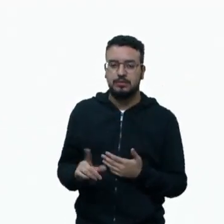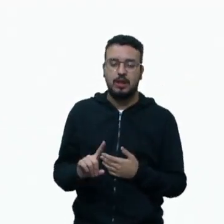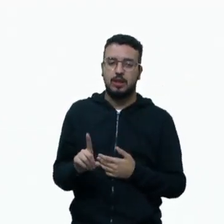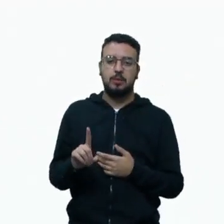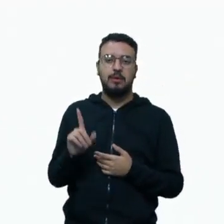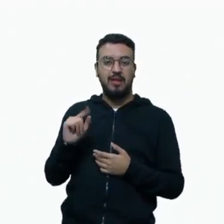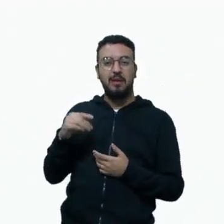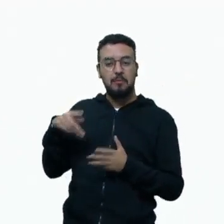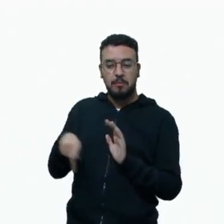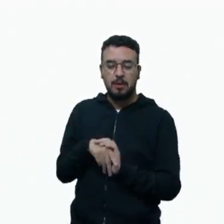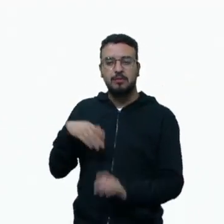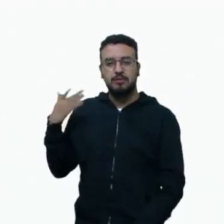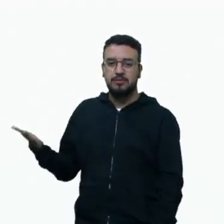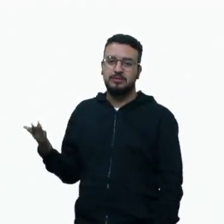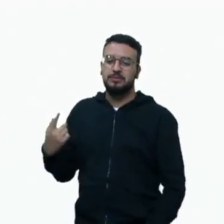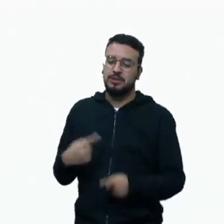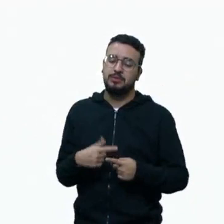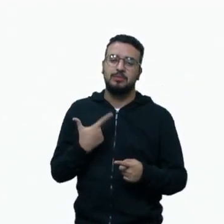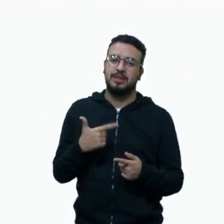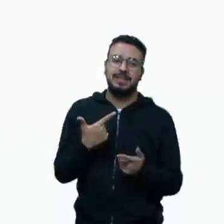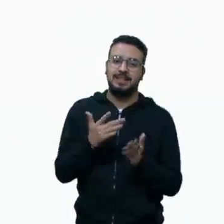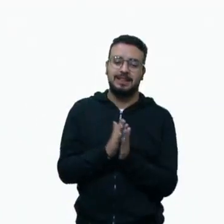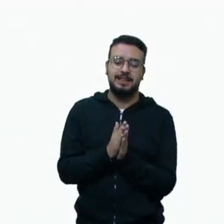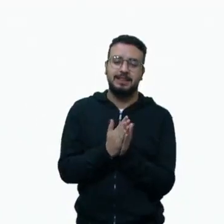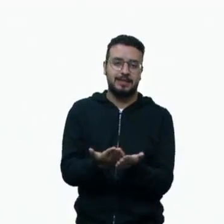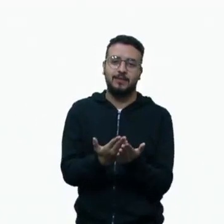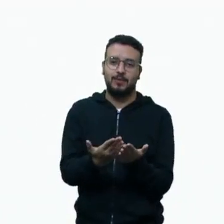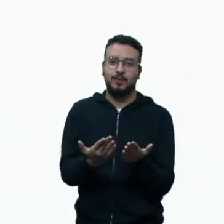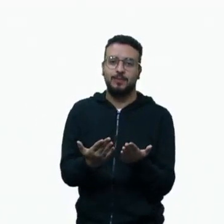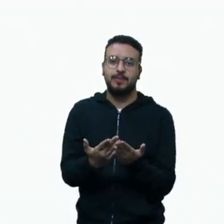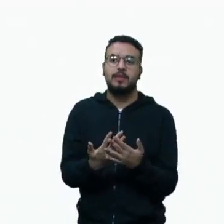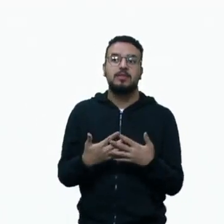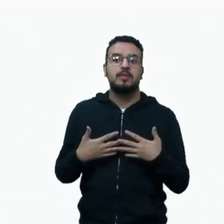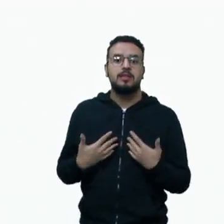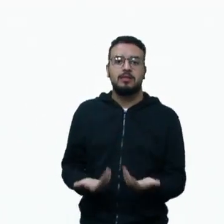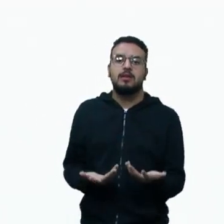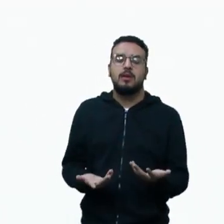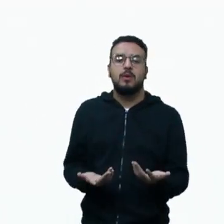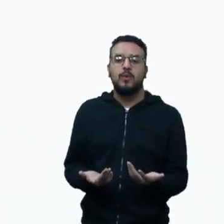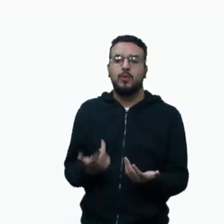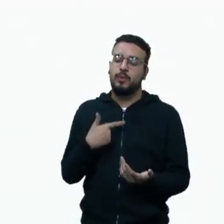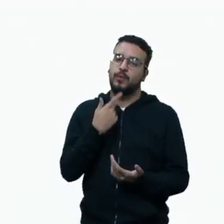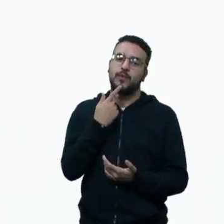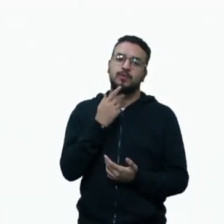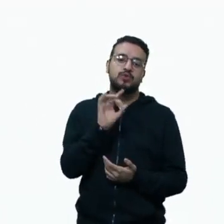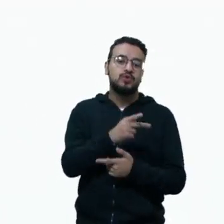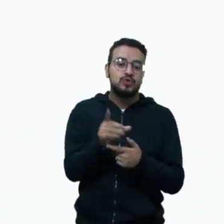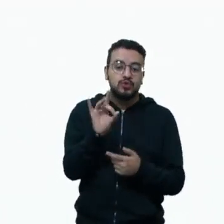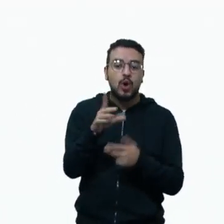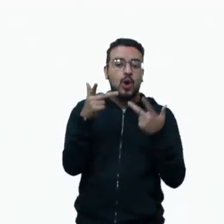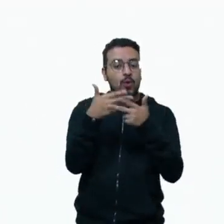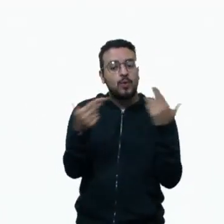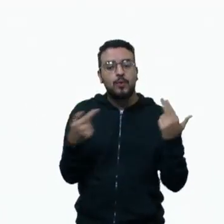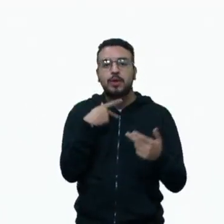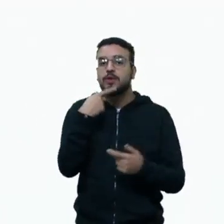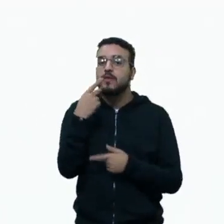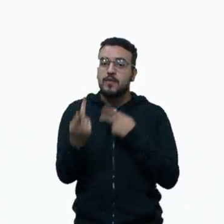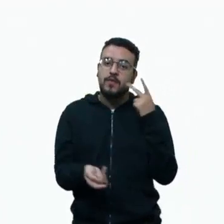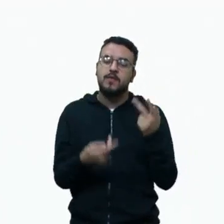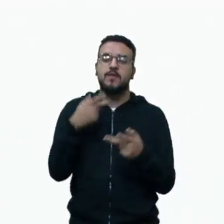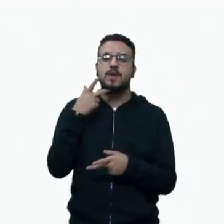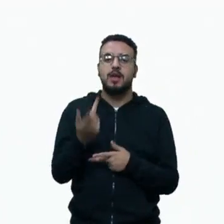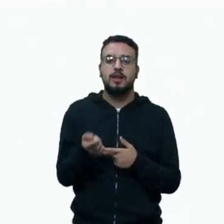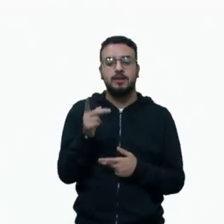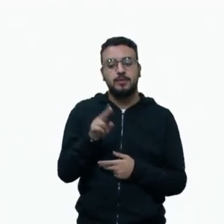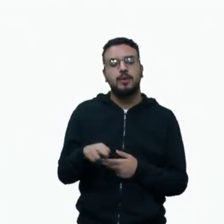sair daqui, já que isso não está no livro, tá? Então, é o que eu falo, é o que eu digo para vocês, é o que eu trago também